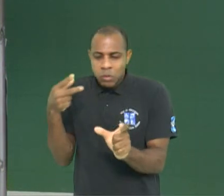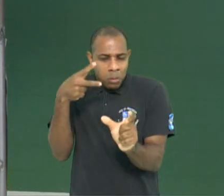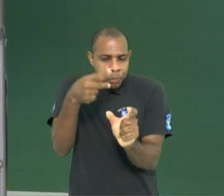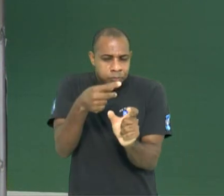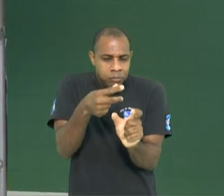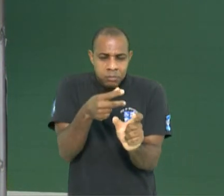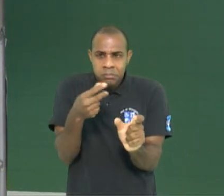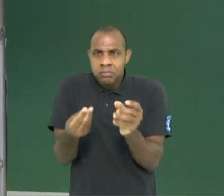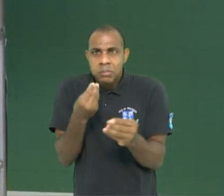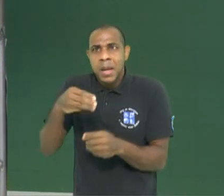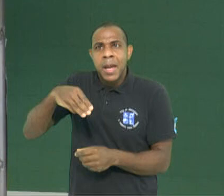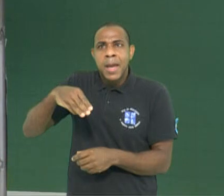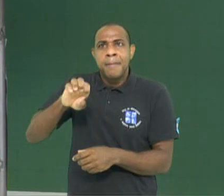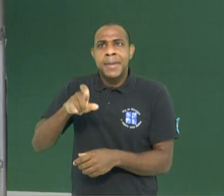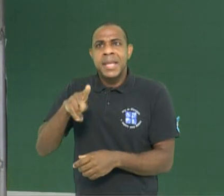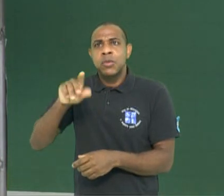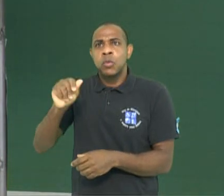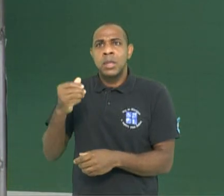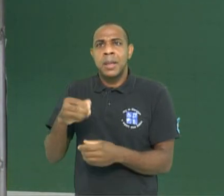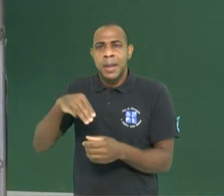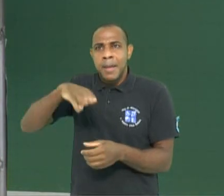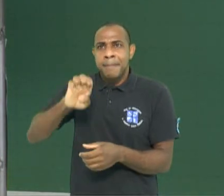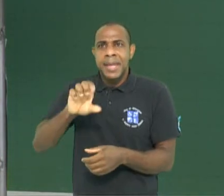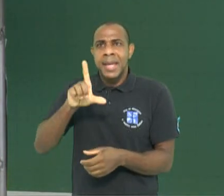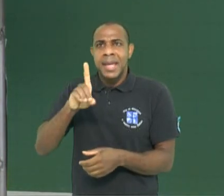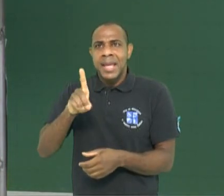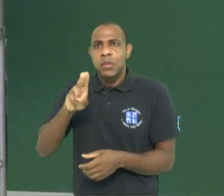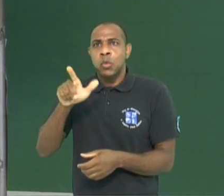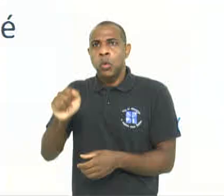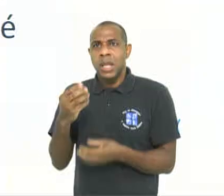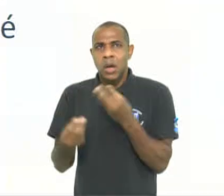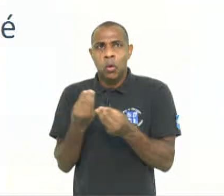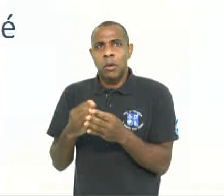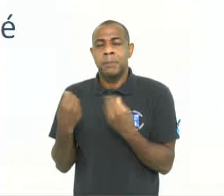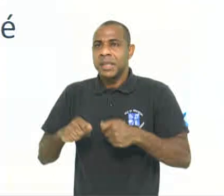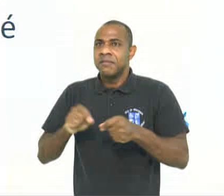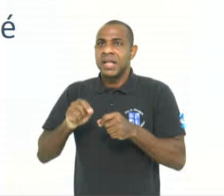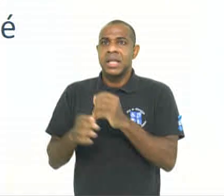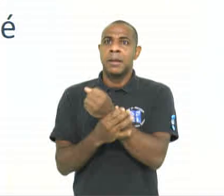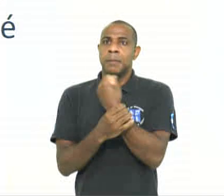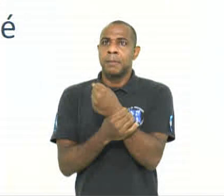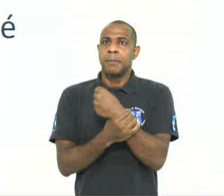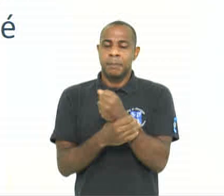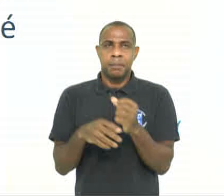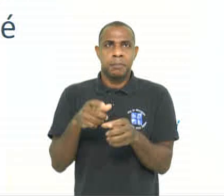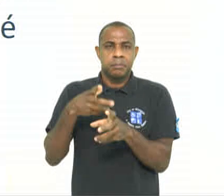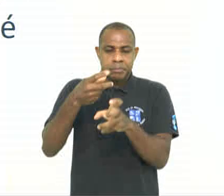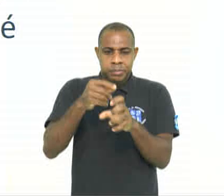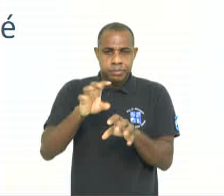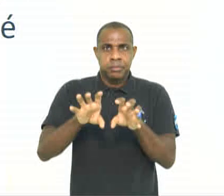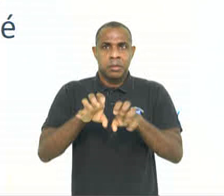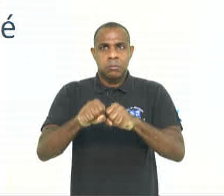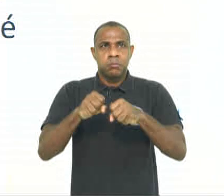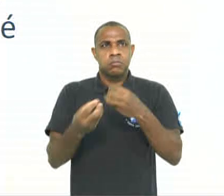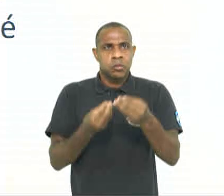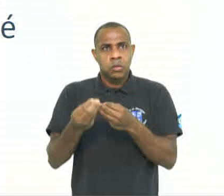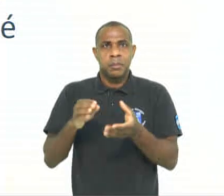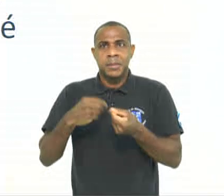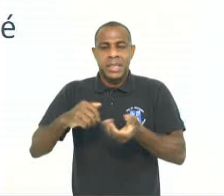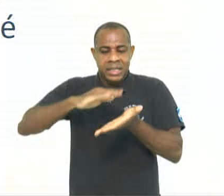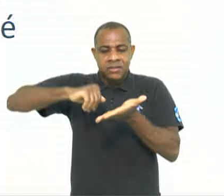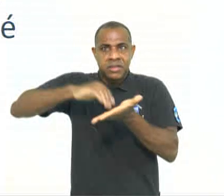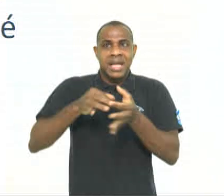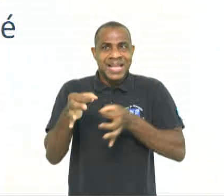o transplante dessa medula óssea, tem que fazer o processo de quimioterapia, e muitas vezes de radioterapia, porque você precisa eliminar